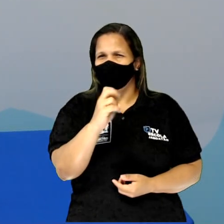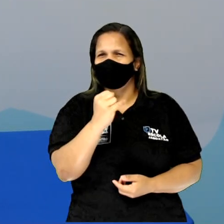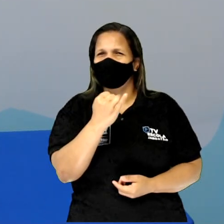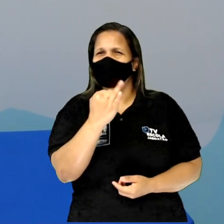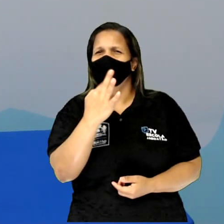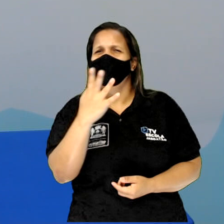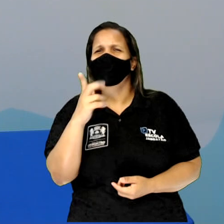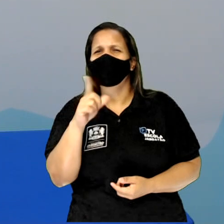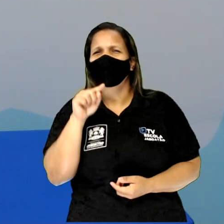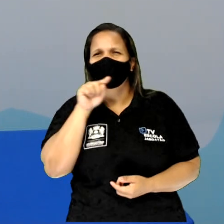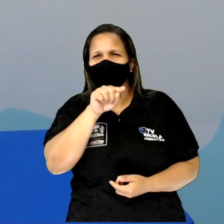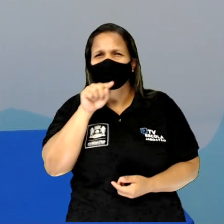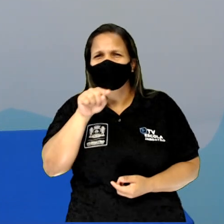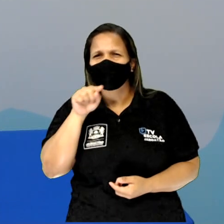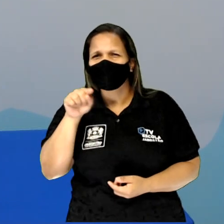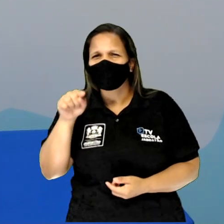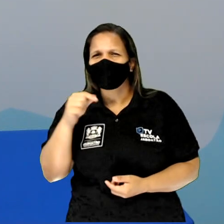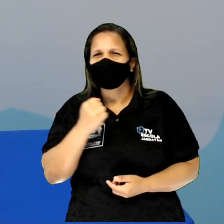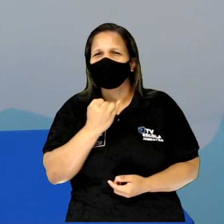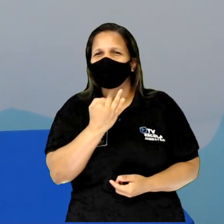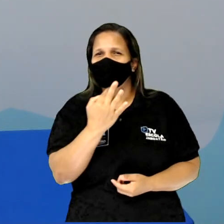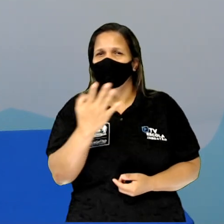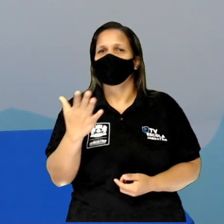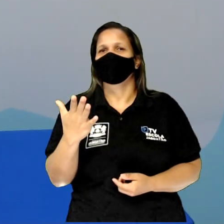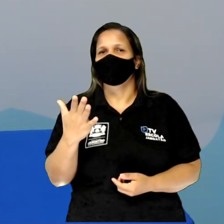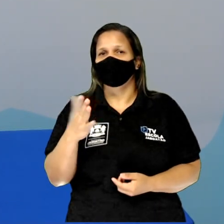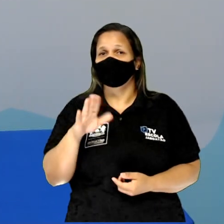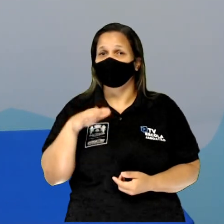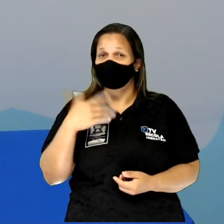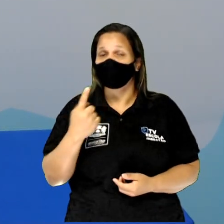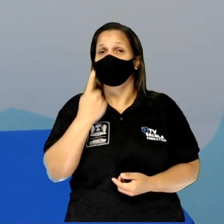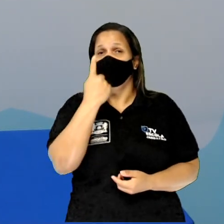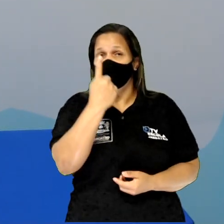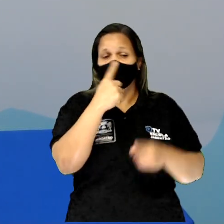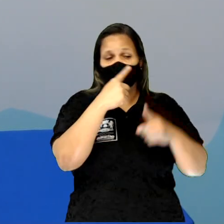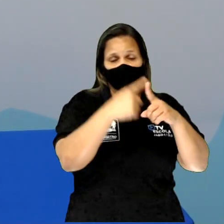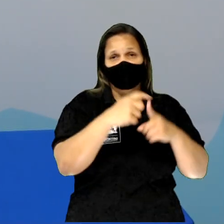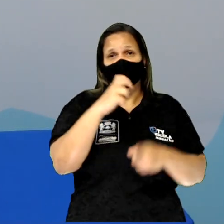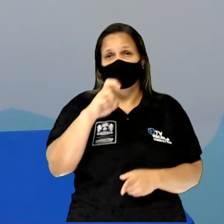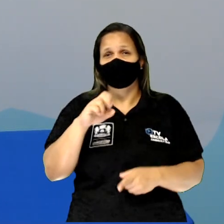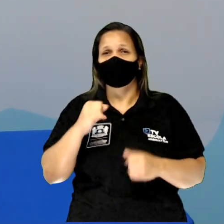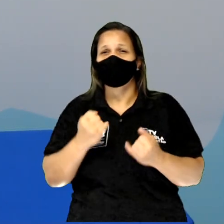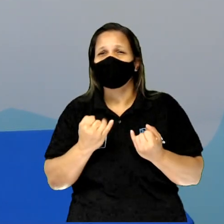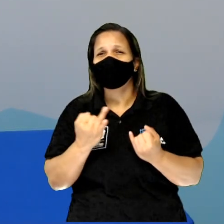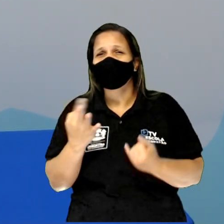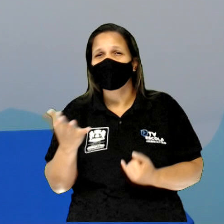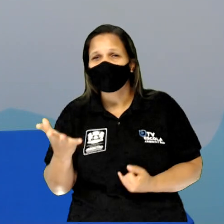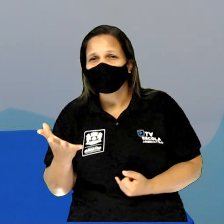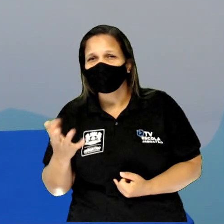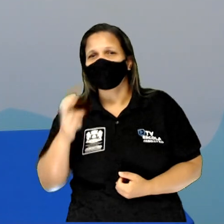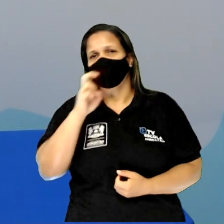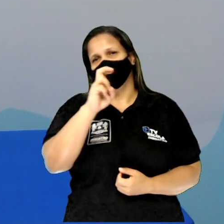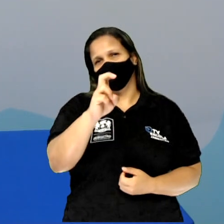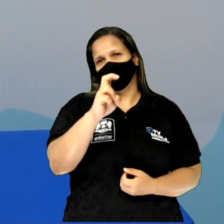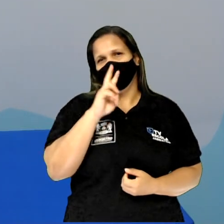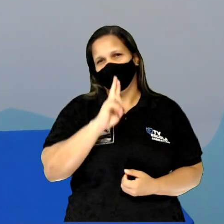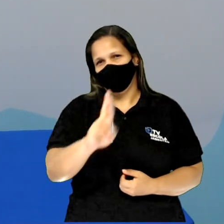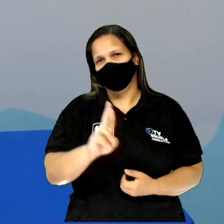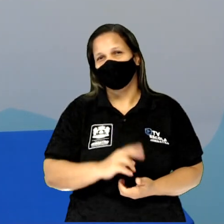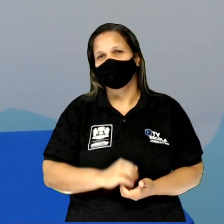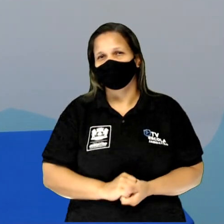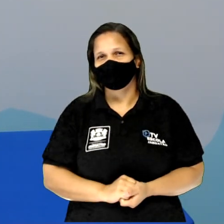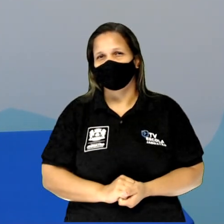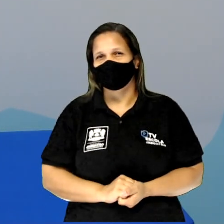apertei 5 então uma vezes 5 dá igual a 5 é